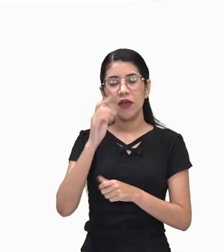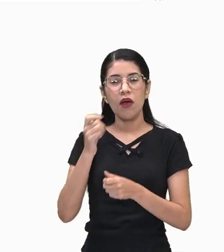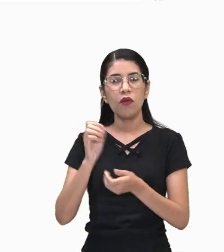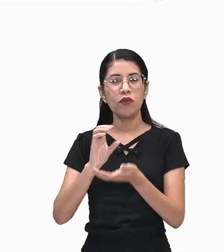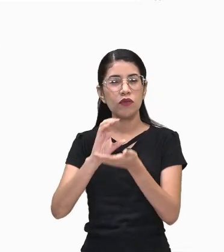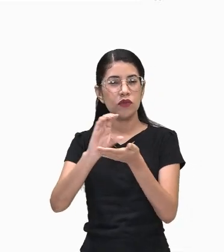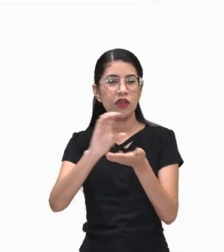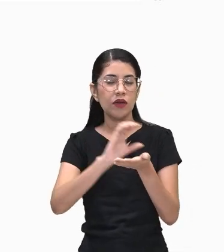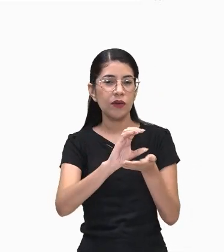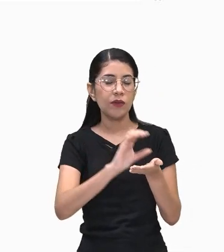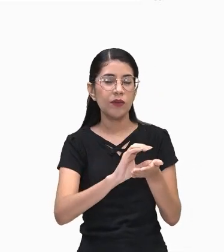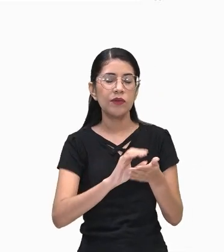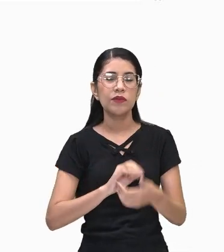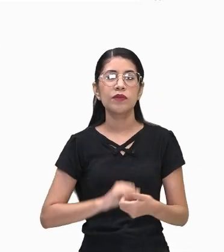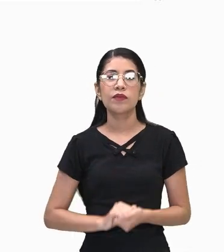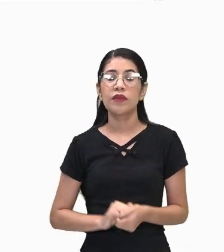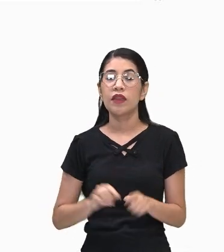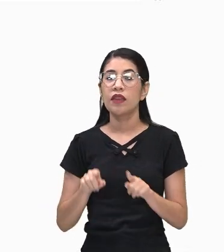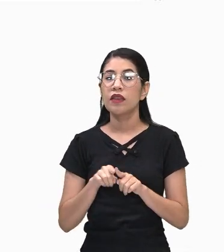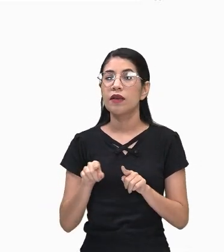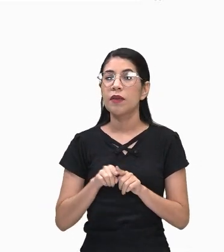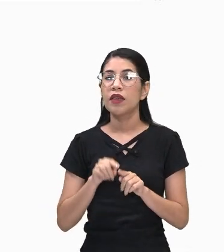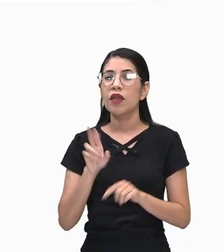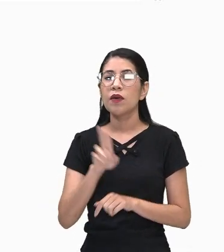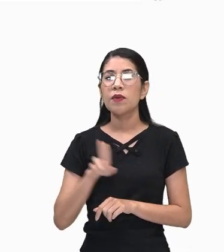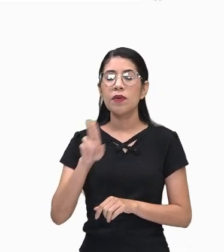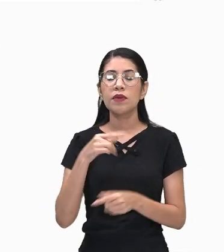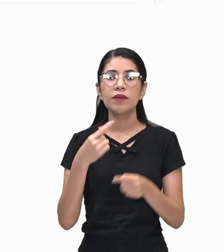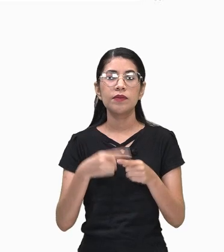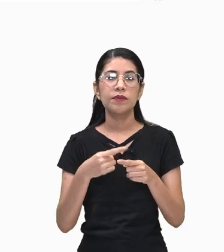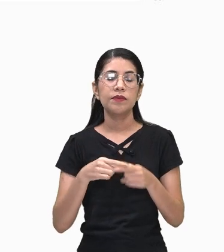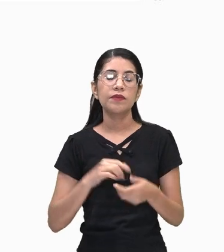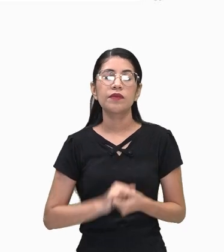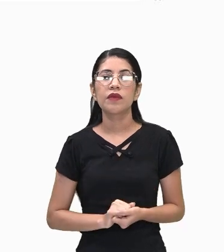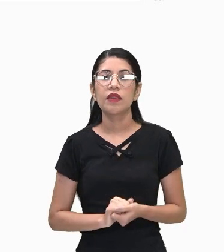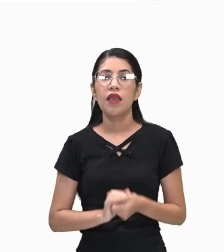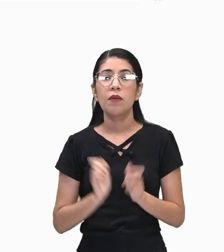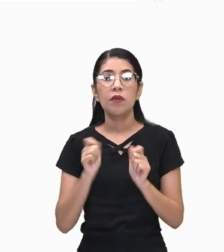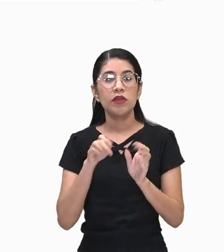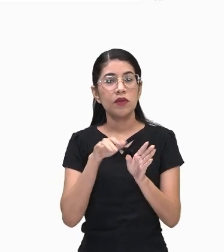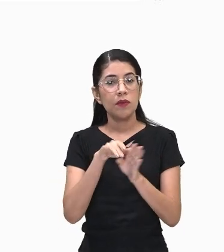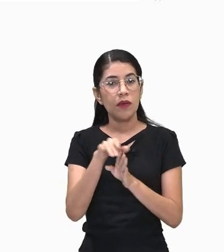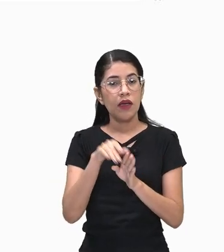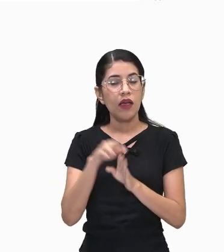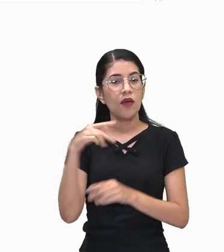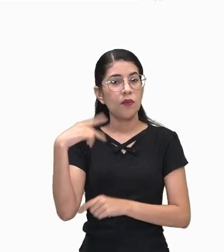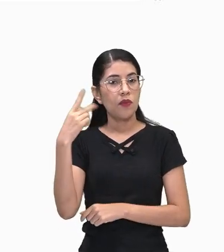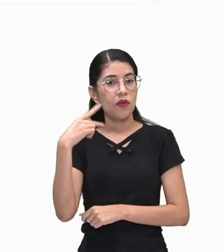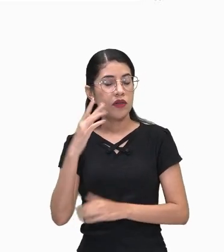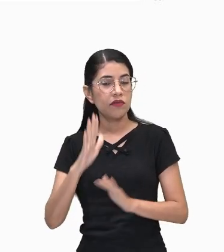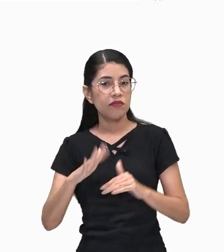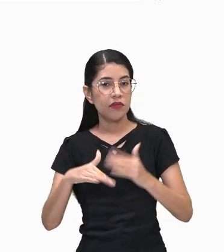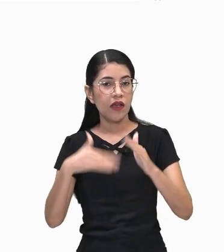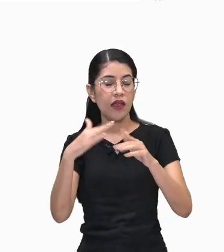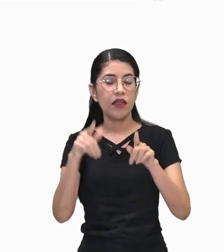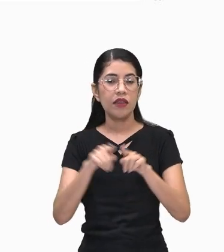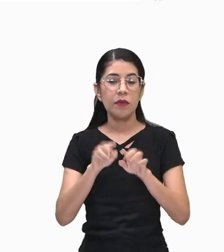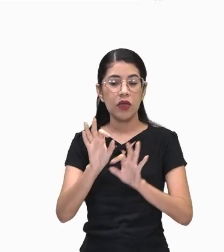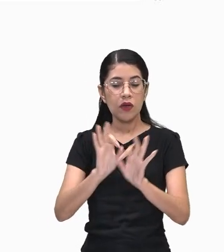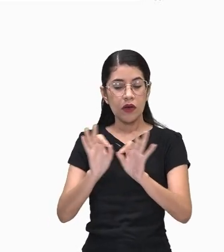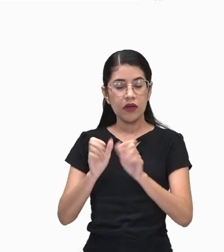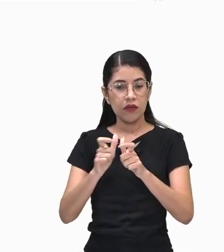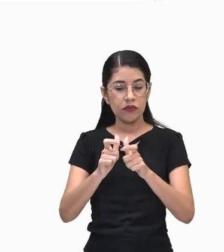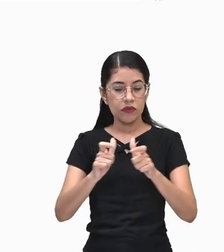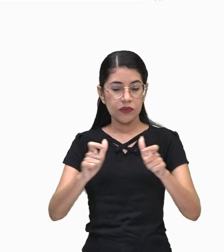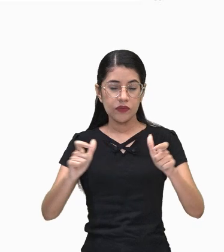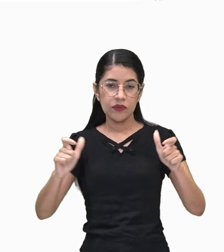Ele serve para quê, o plano diretor? Para orientar a política de desenvolvimento e ordenar a expansão urbana